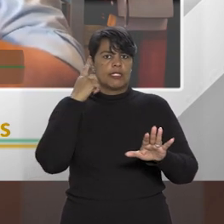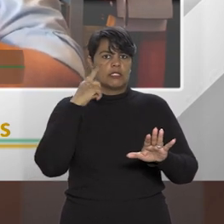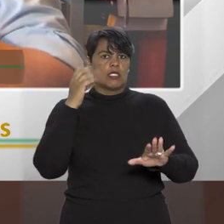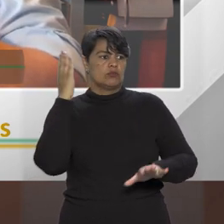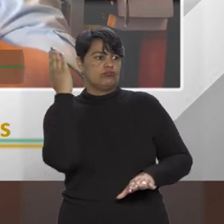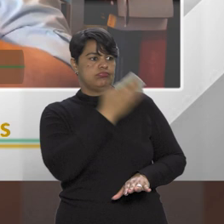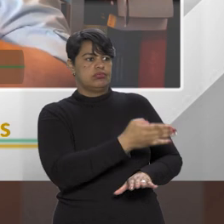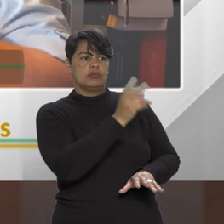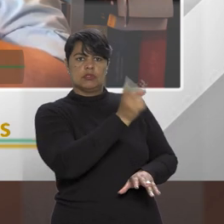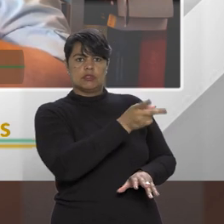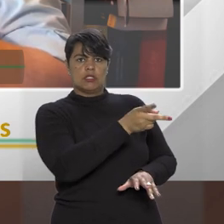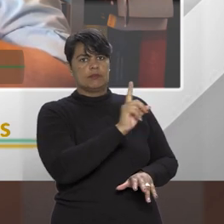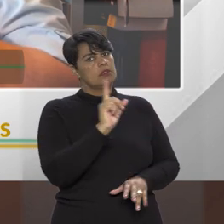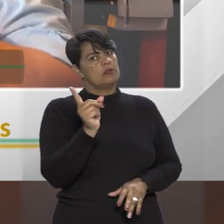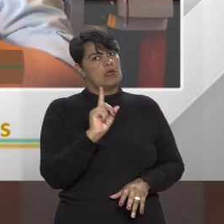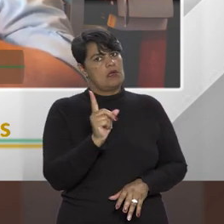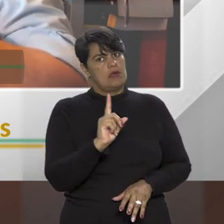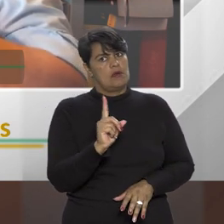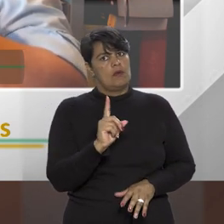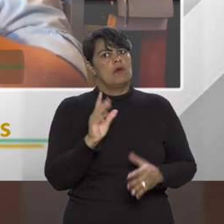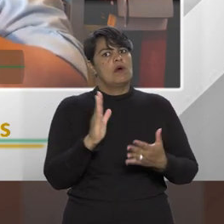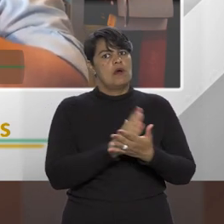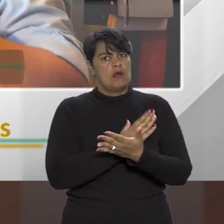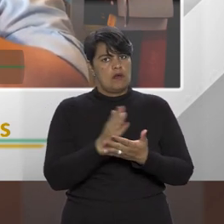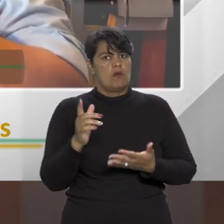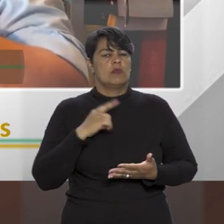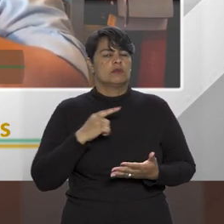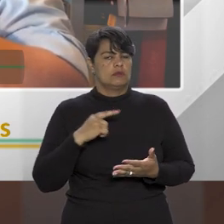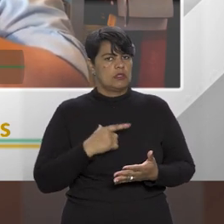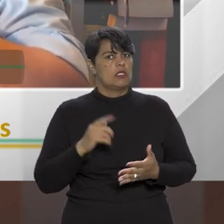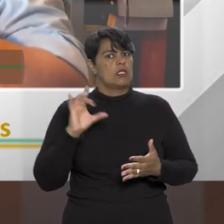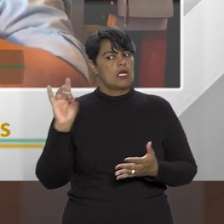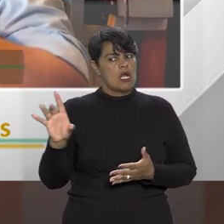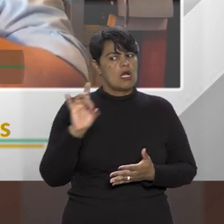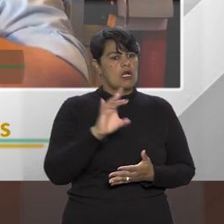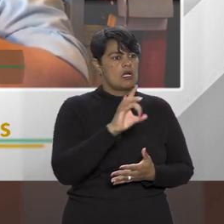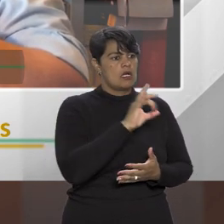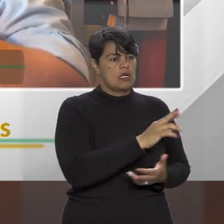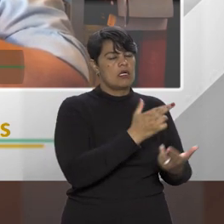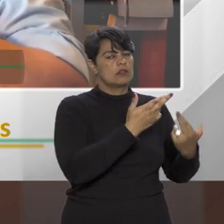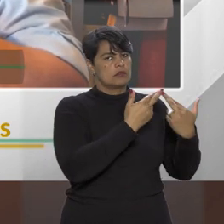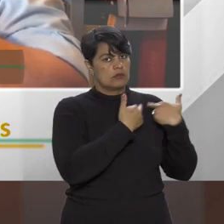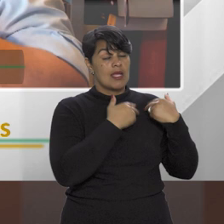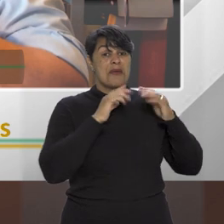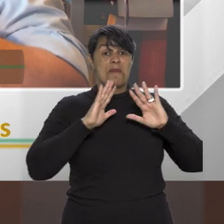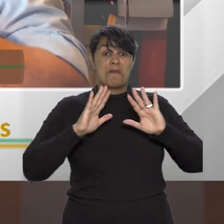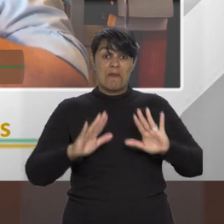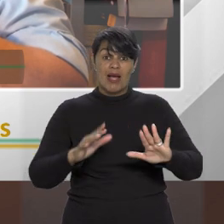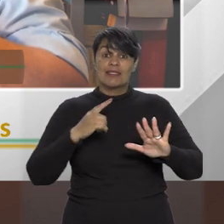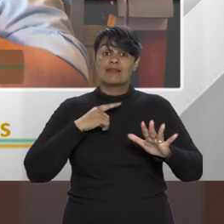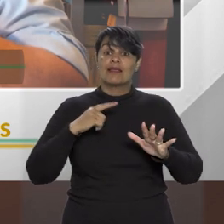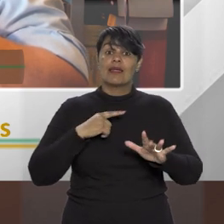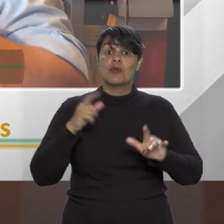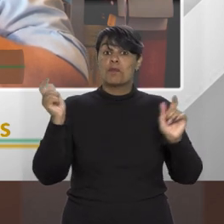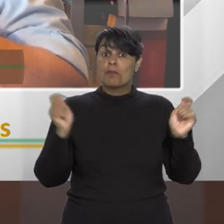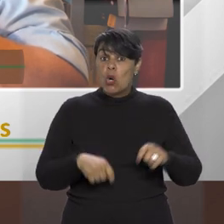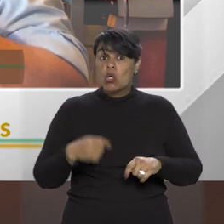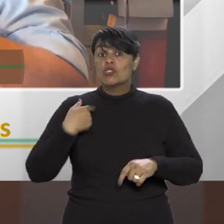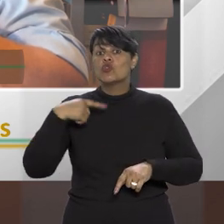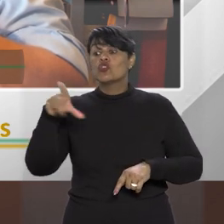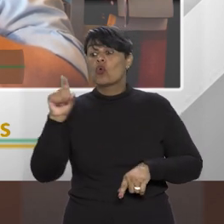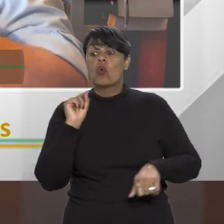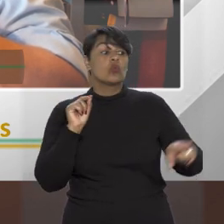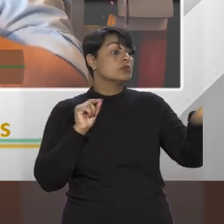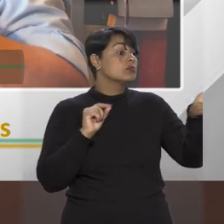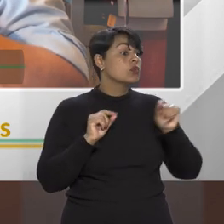quanto mais alternativas houver à disposição do interessado, melhor. Mas me parece que o